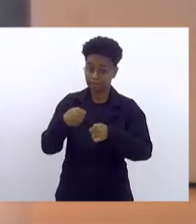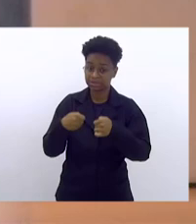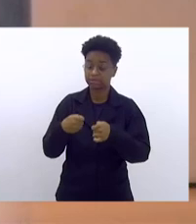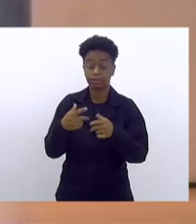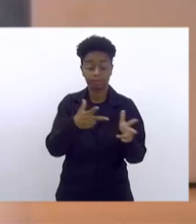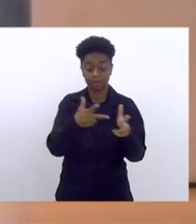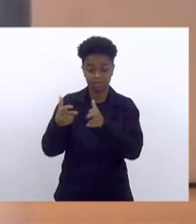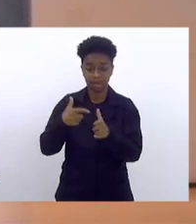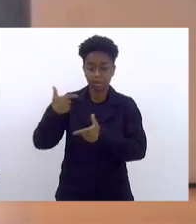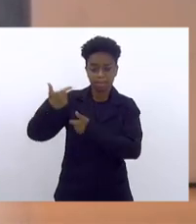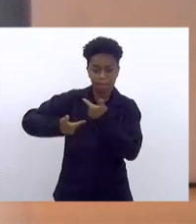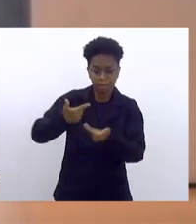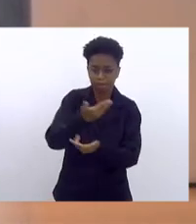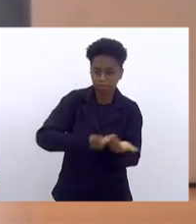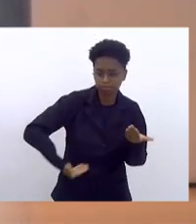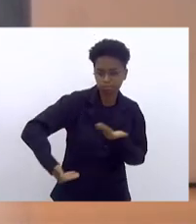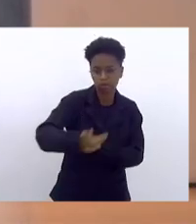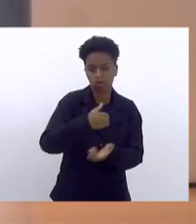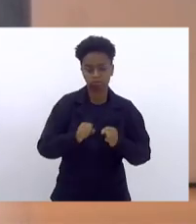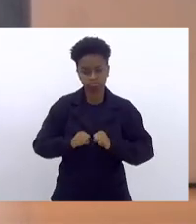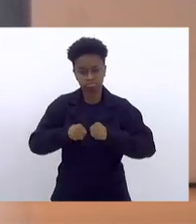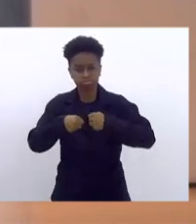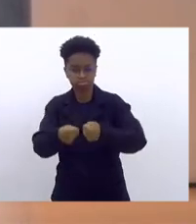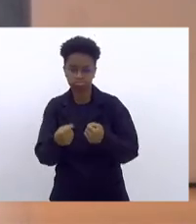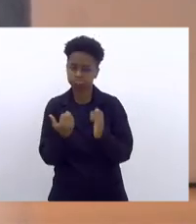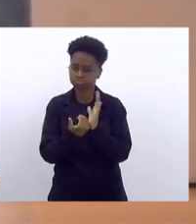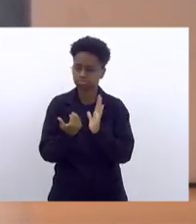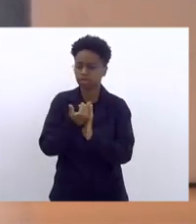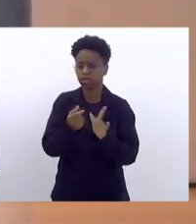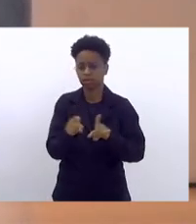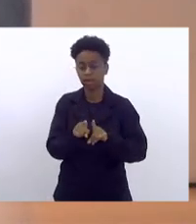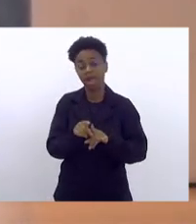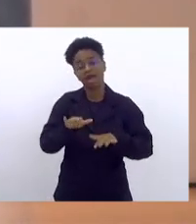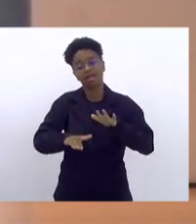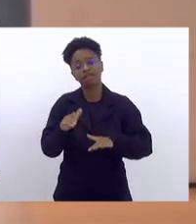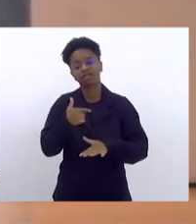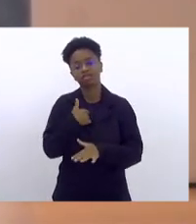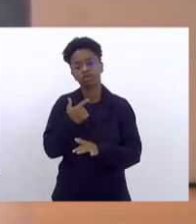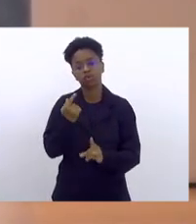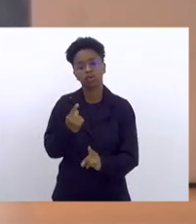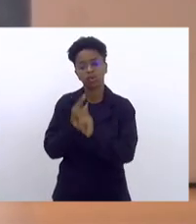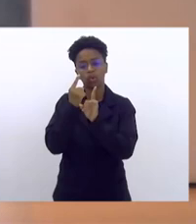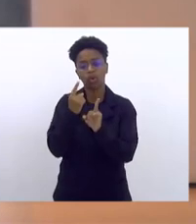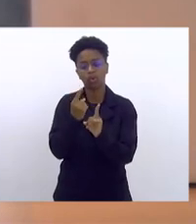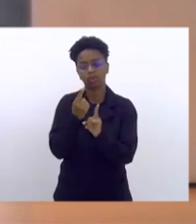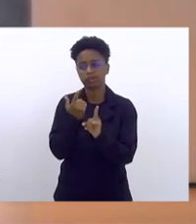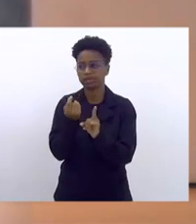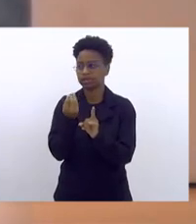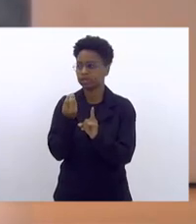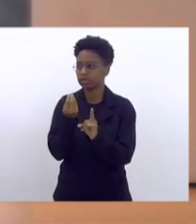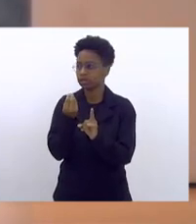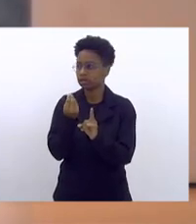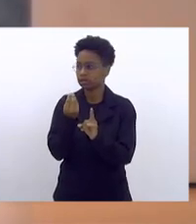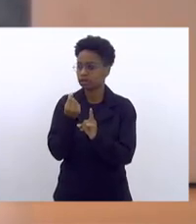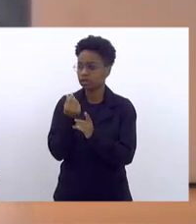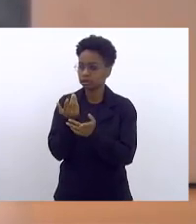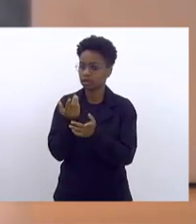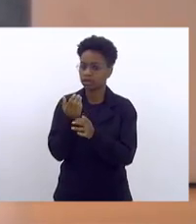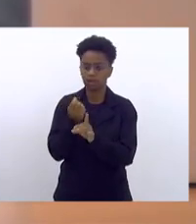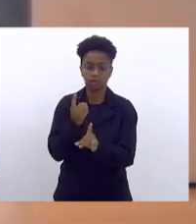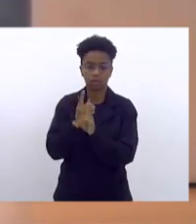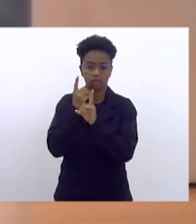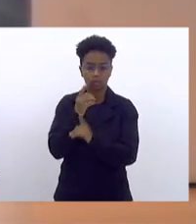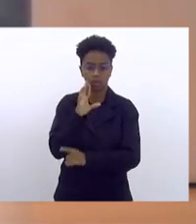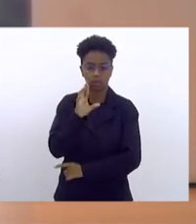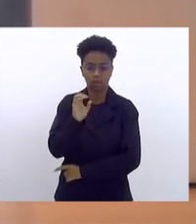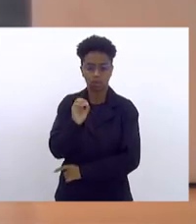e trabalhando muito se mobilizando se mobilizando muito às vezes eu chego a encontrar o Rodrigo